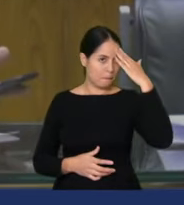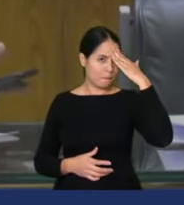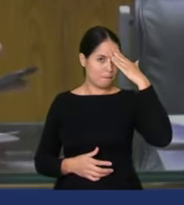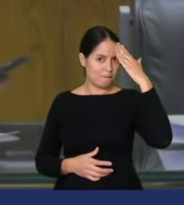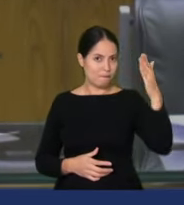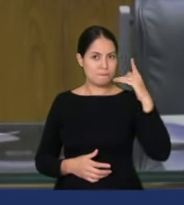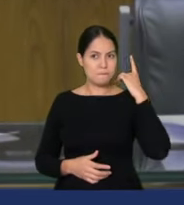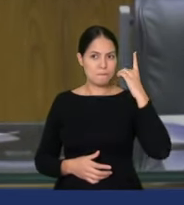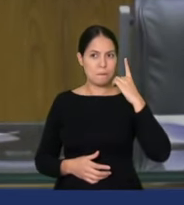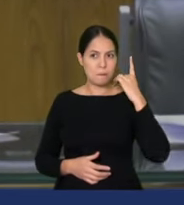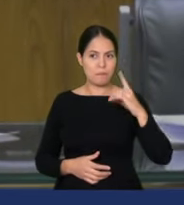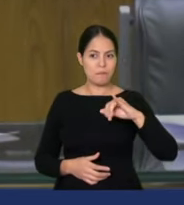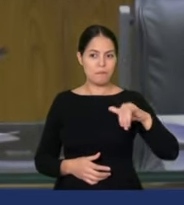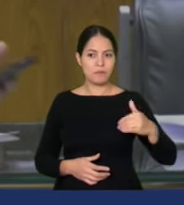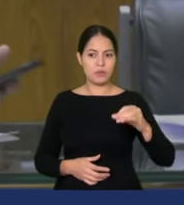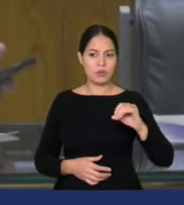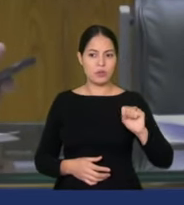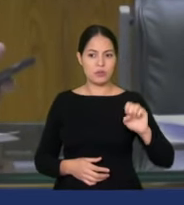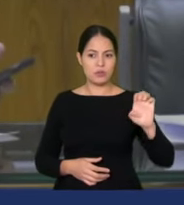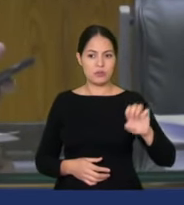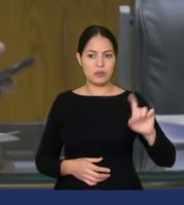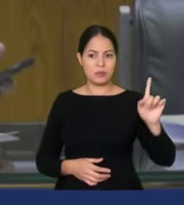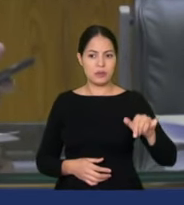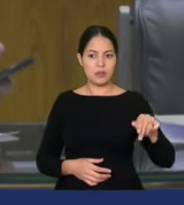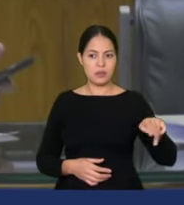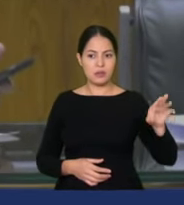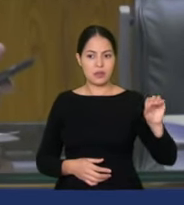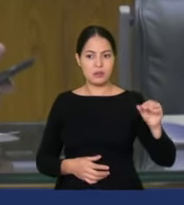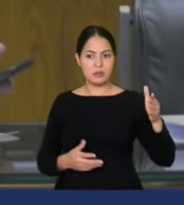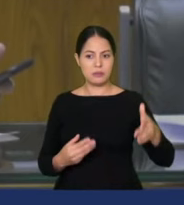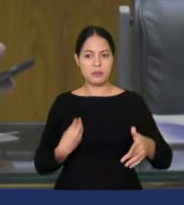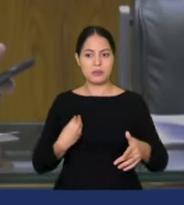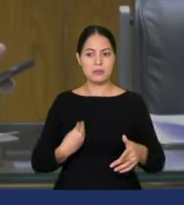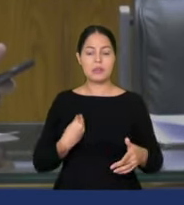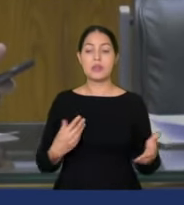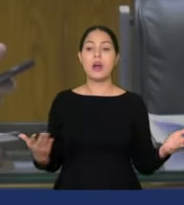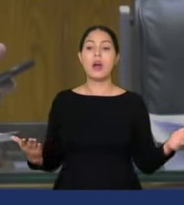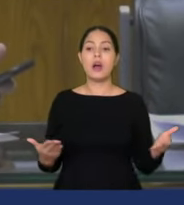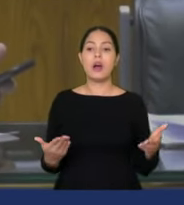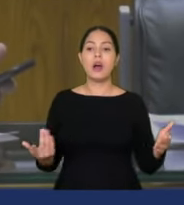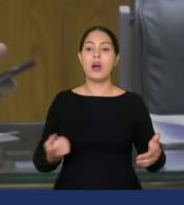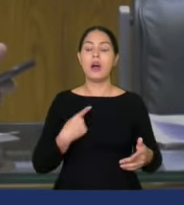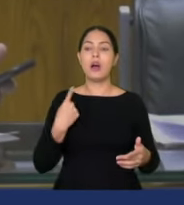deputado José Medeiros pela participação. E vamos agora a